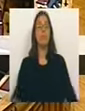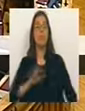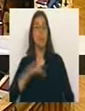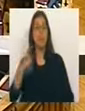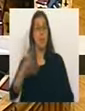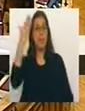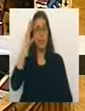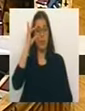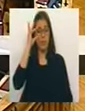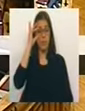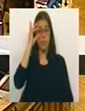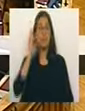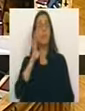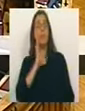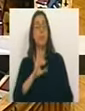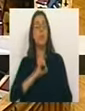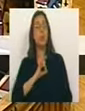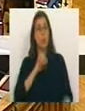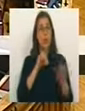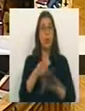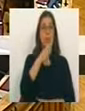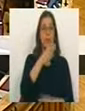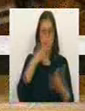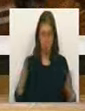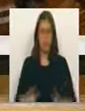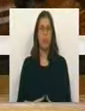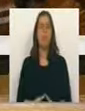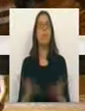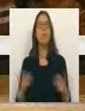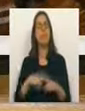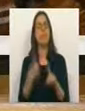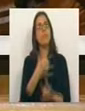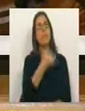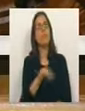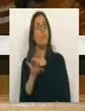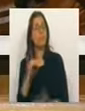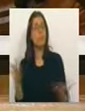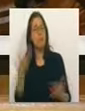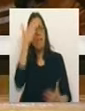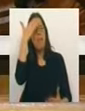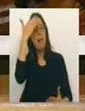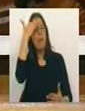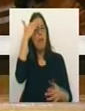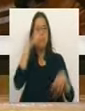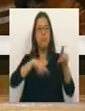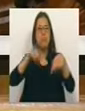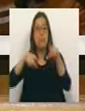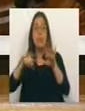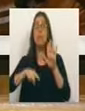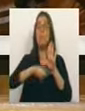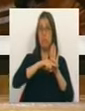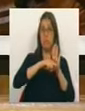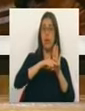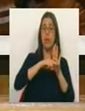Senhor Presidente, senhoras e senhores deputados, em 2016 é expectável uma variação